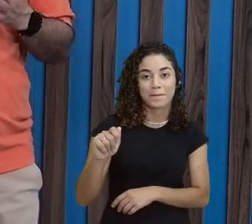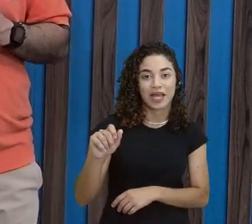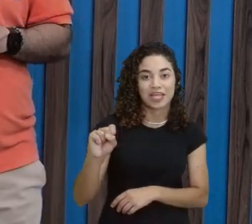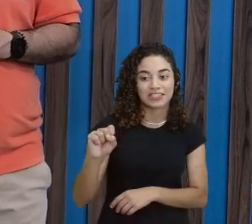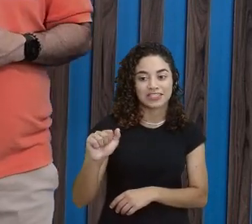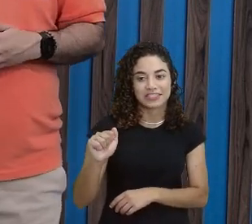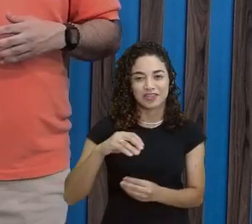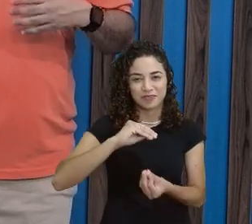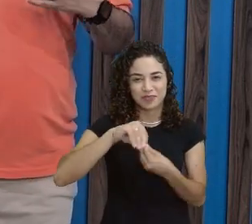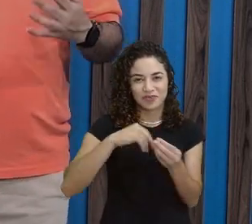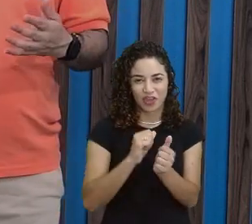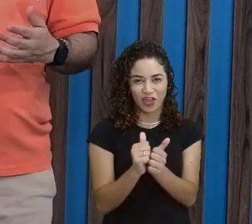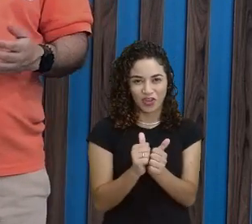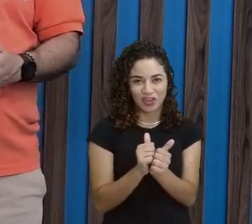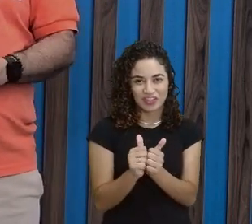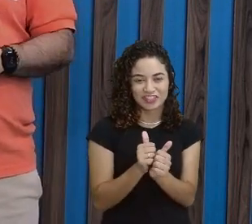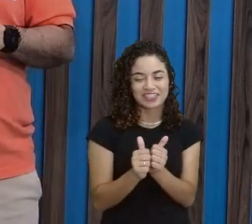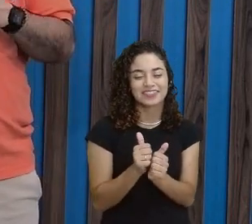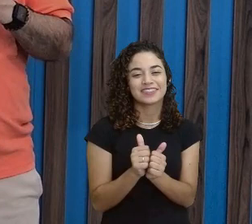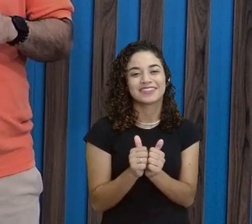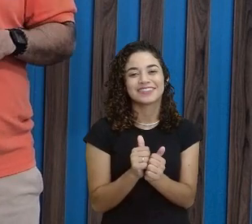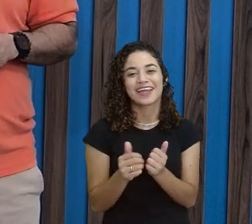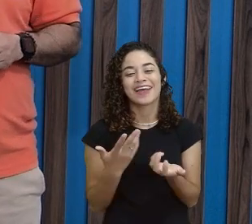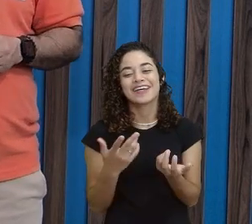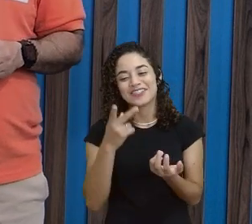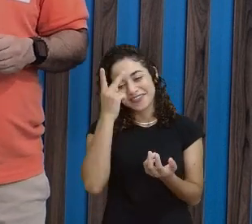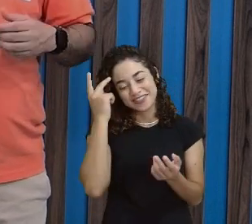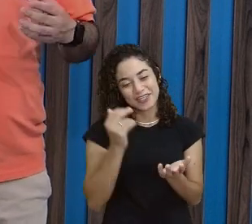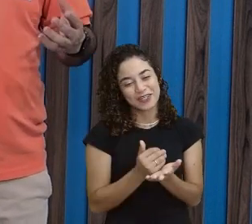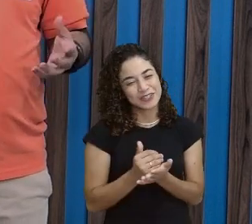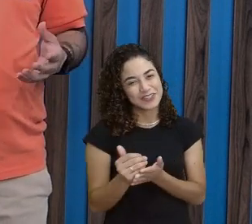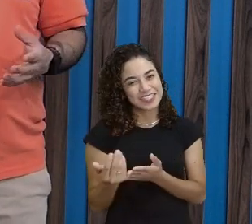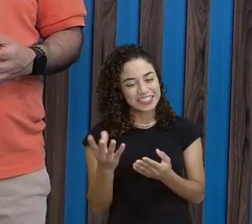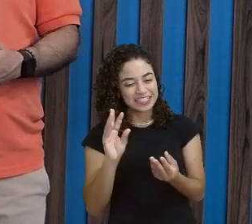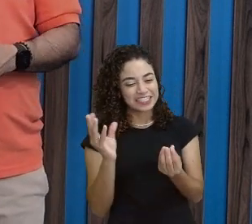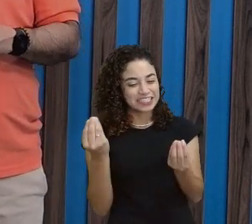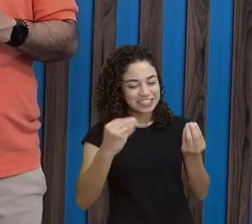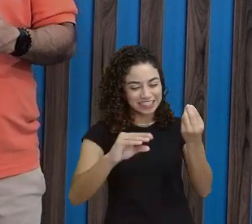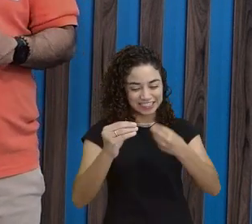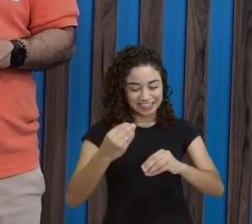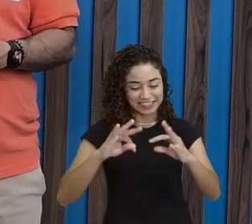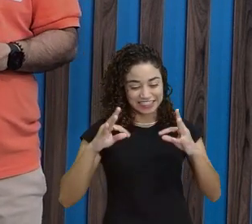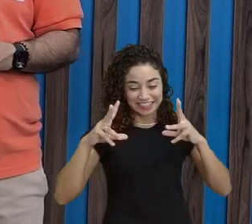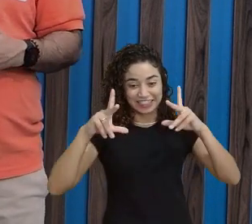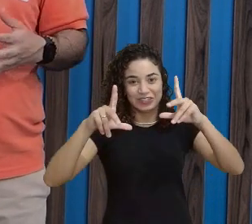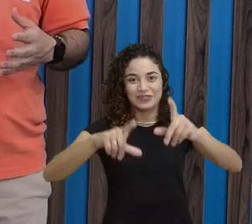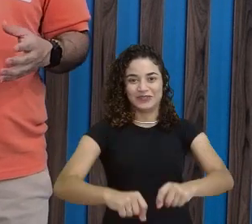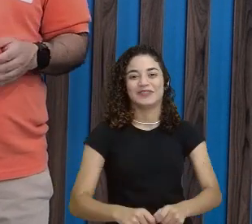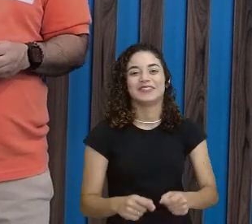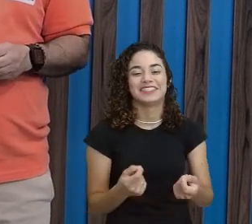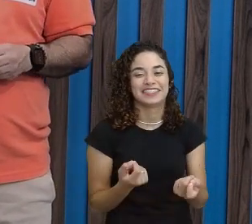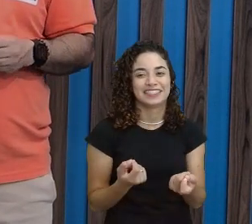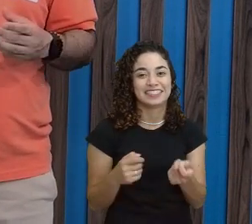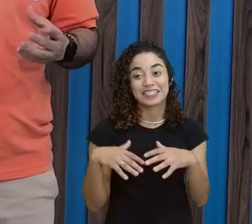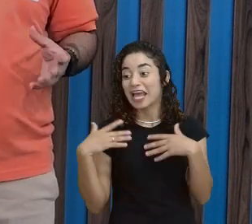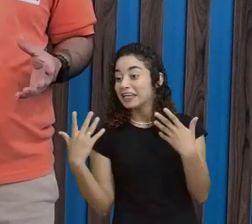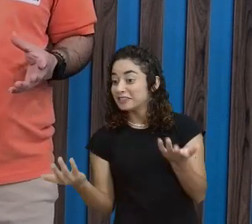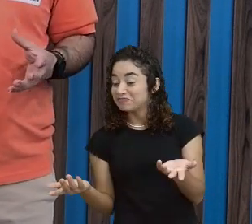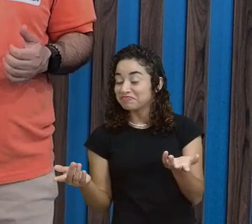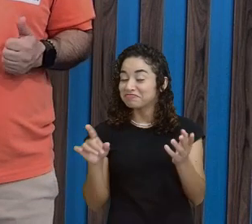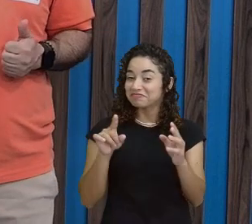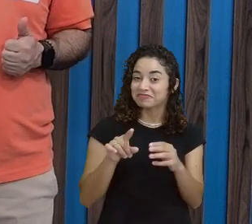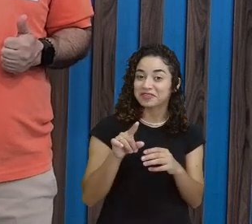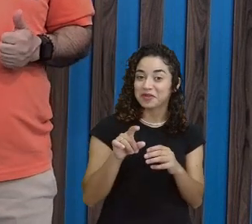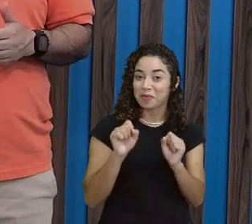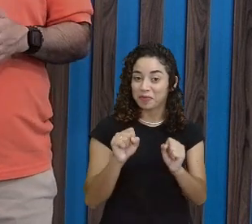pessoal do Natal, na ceia do Natal, começa a colocar uva passa em tudo que é comida, né? E aí, Deivinho, uva passa no arroz